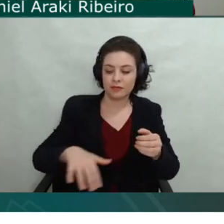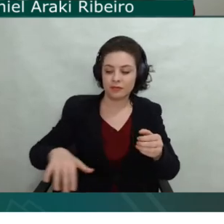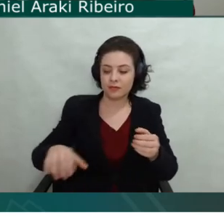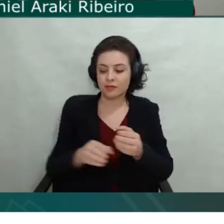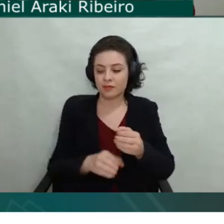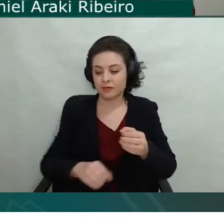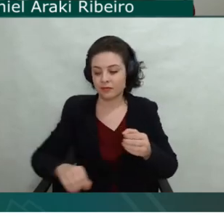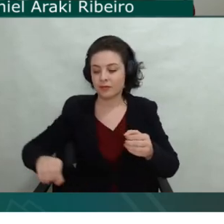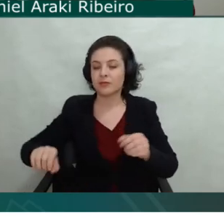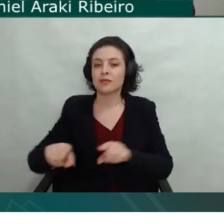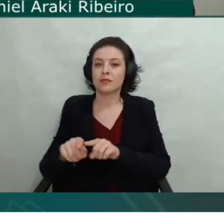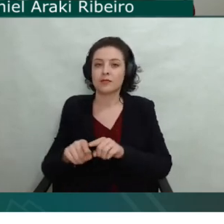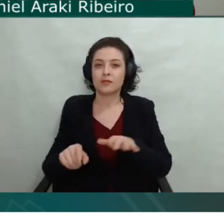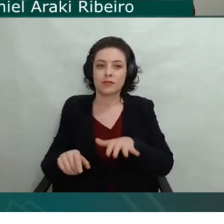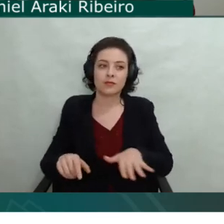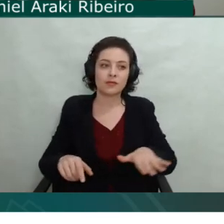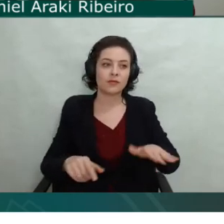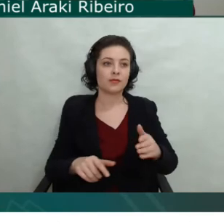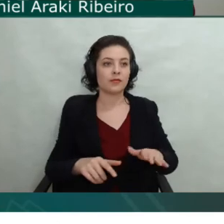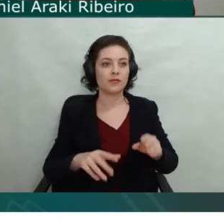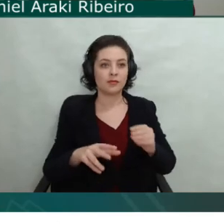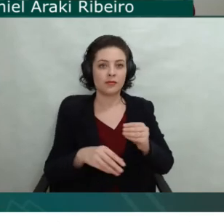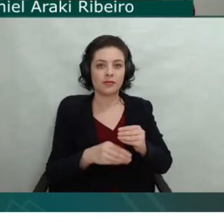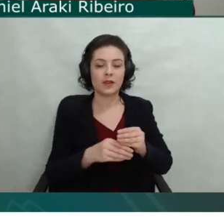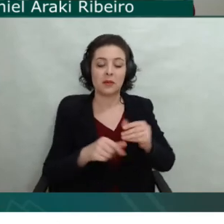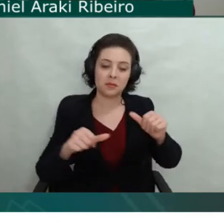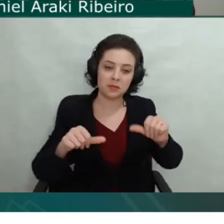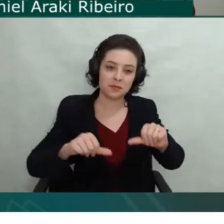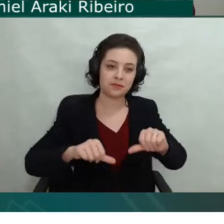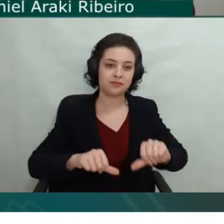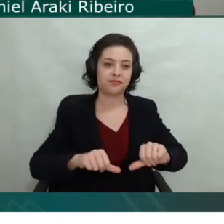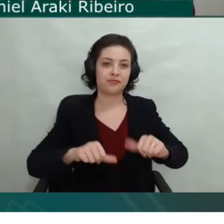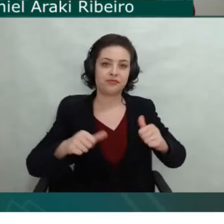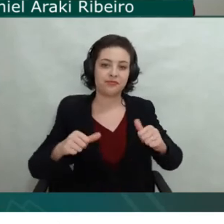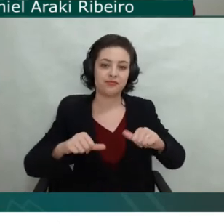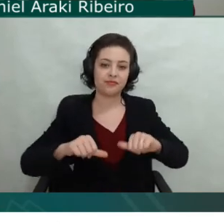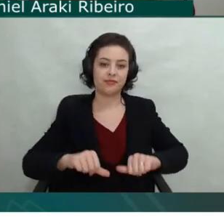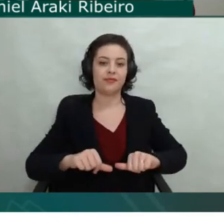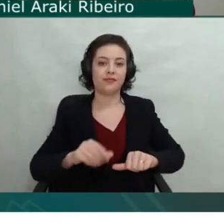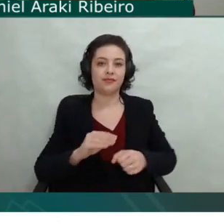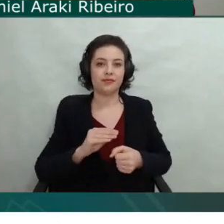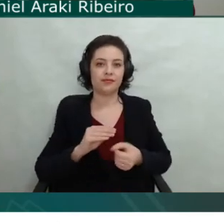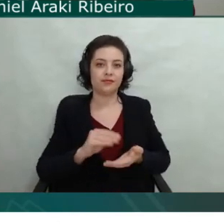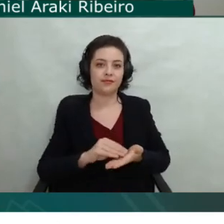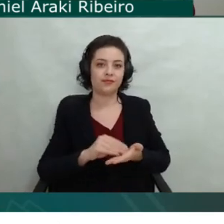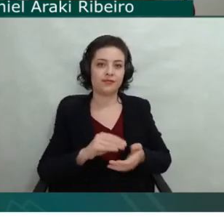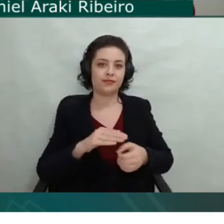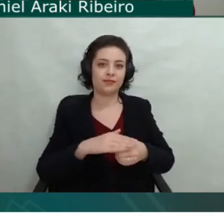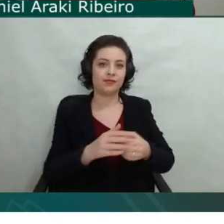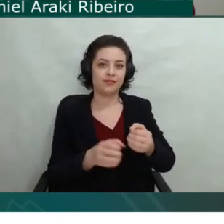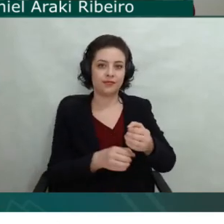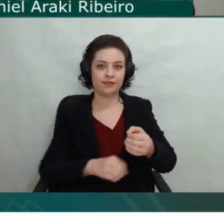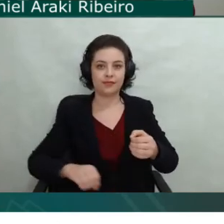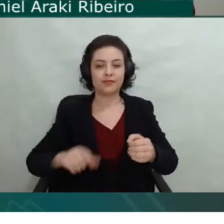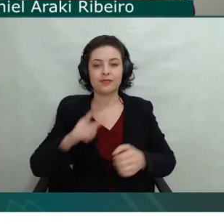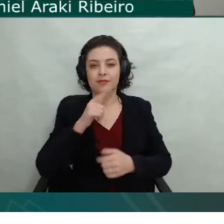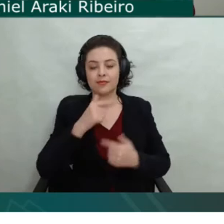aí para agravar esse contexto do nosso a falta de saneamento. Camilo também tem uma